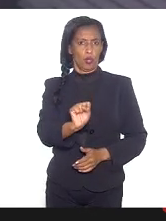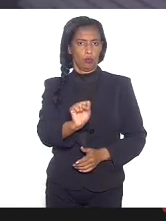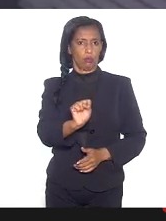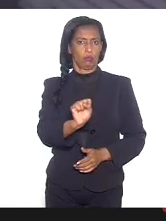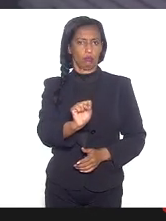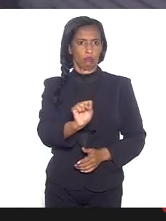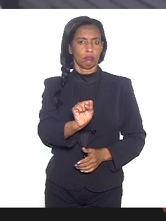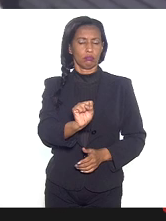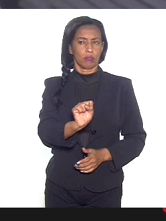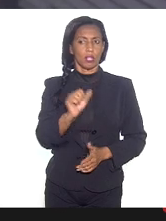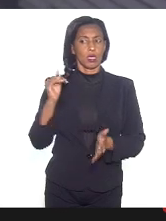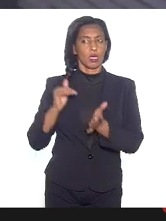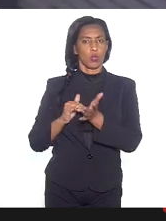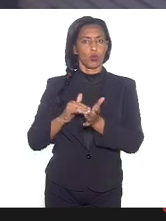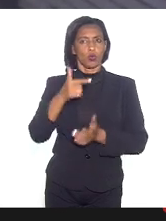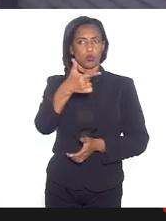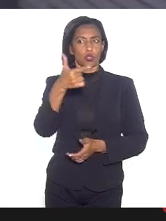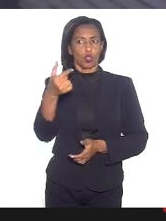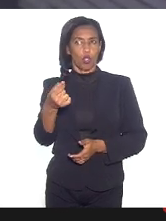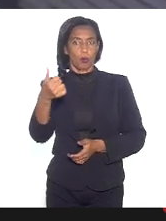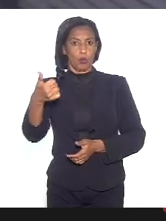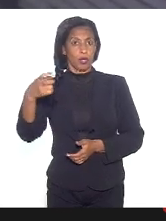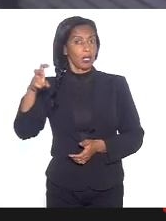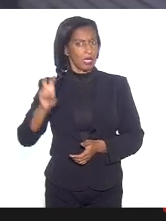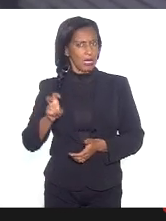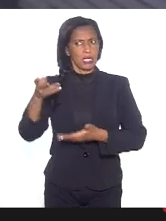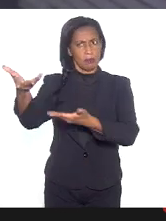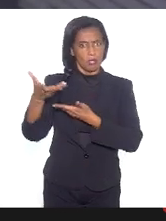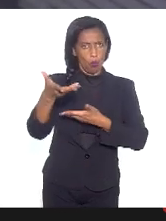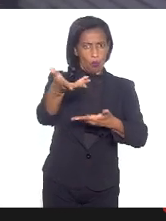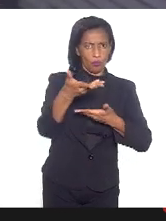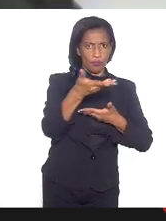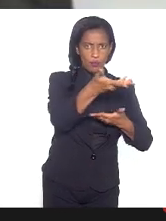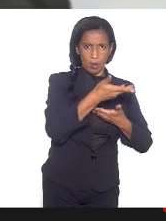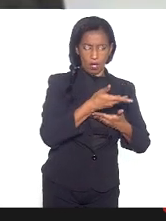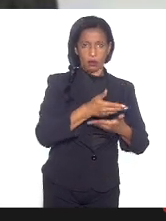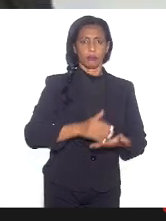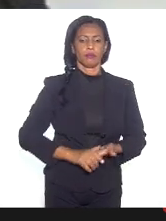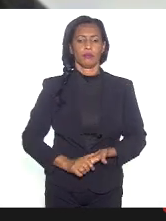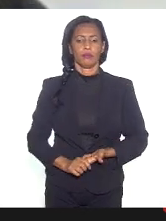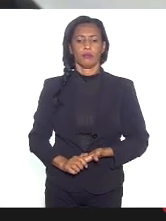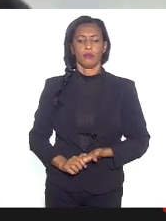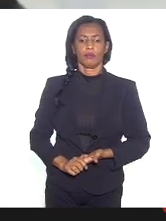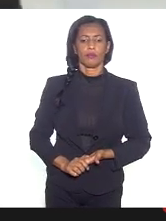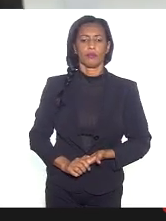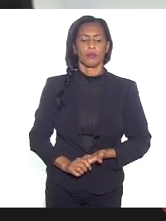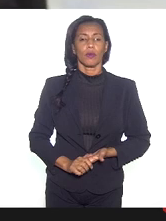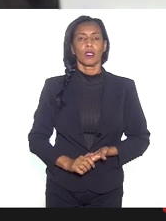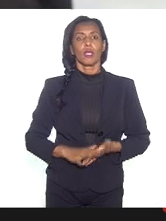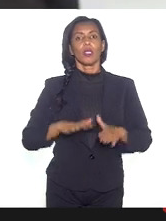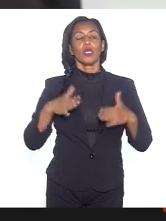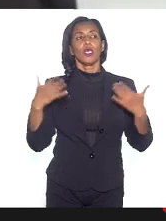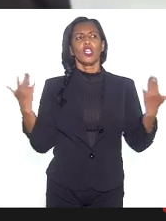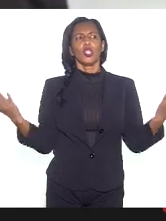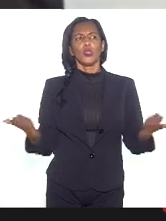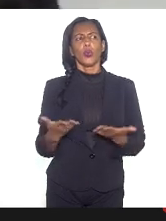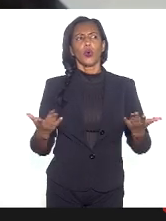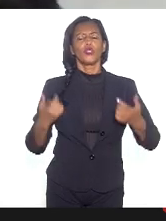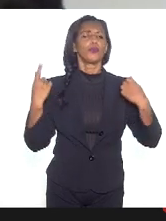de 2015 para serem convocados. E qual é o efetivo de guarda-vidas hoje na tropa?